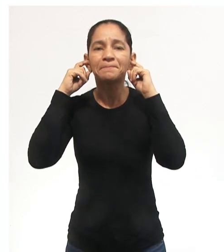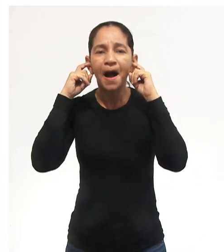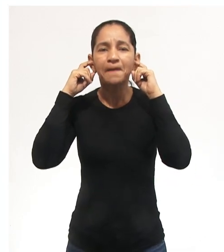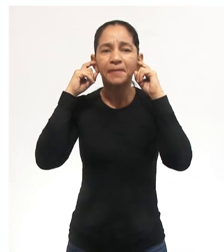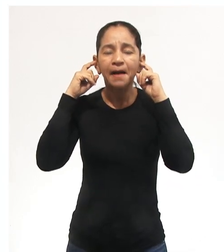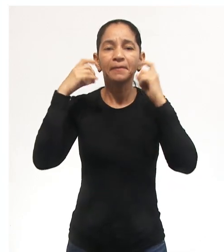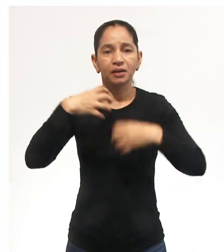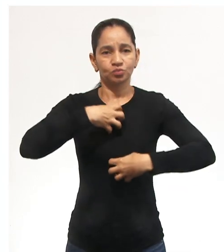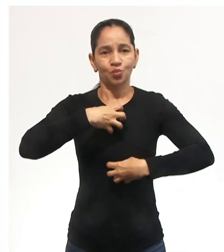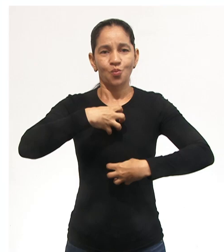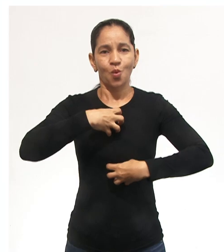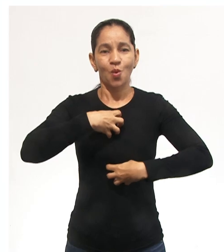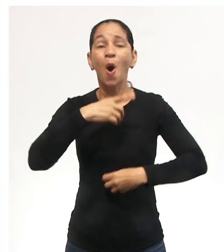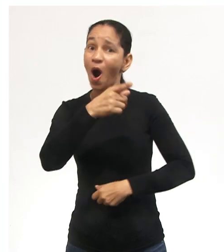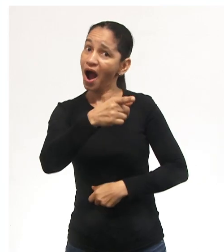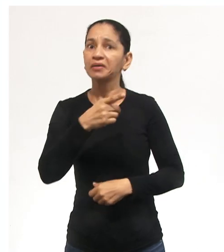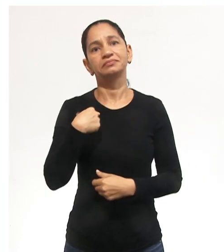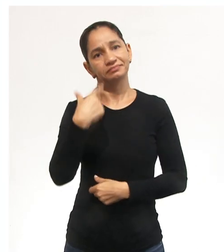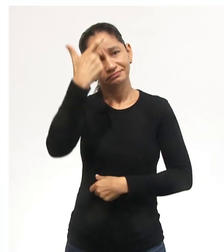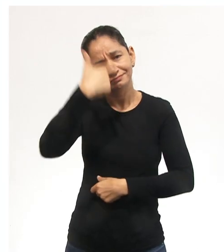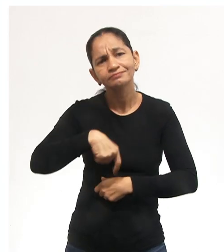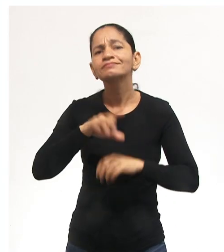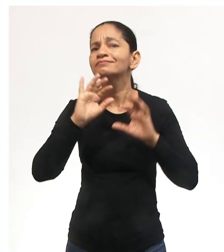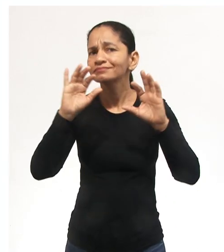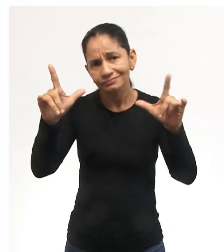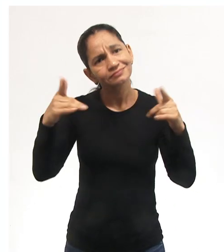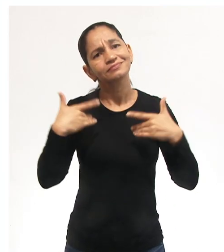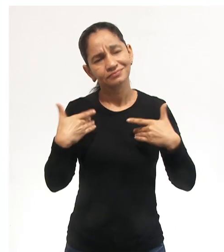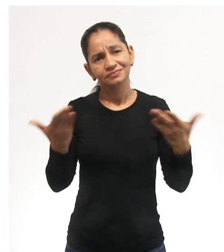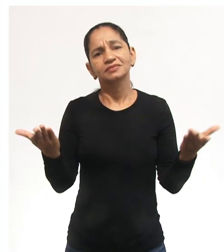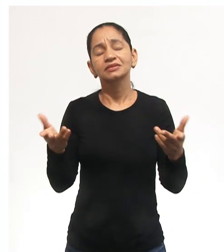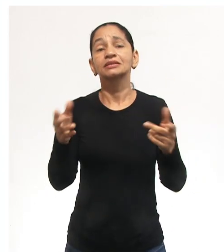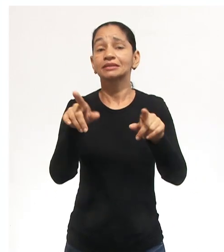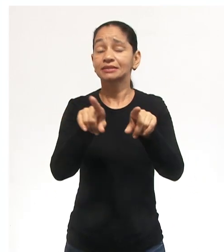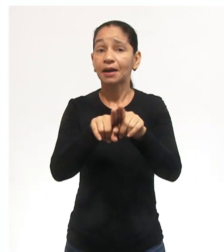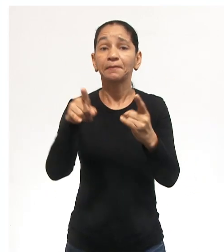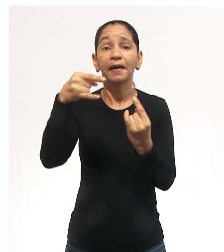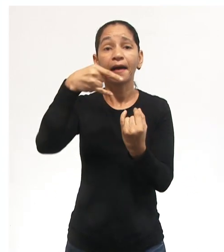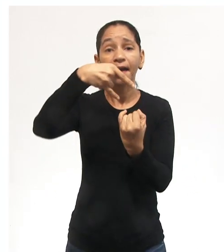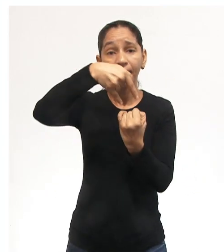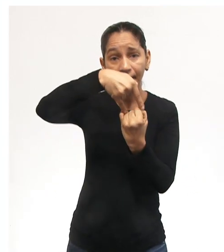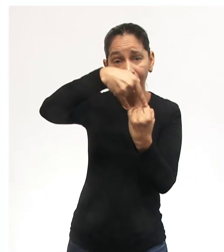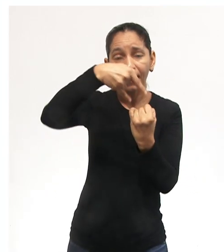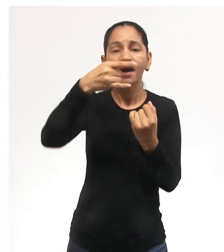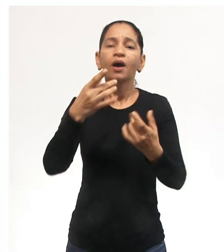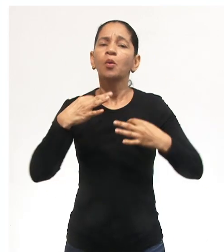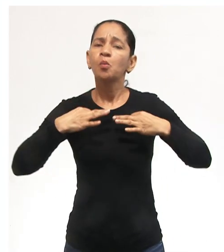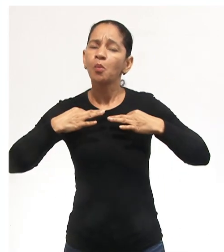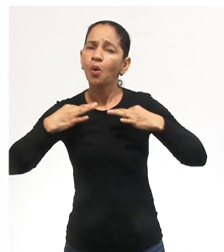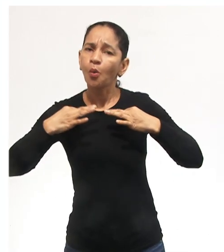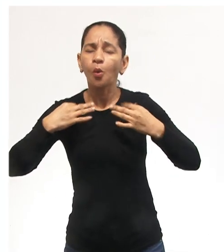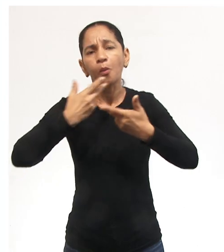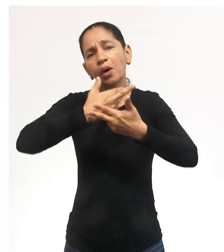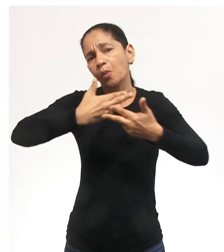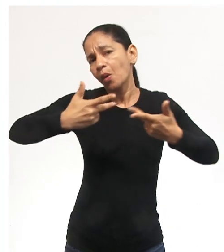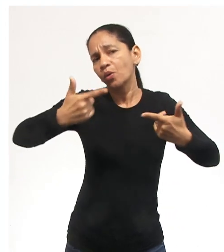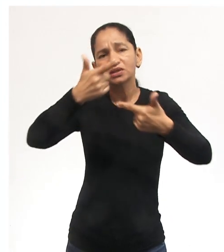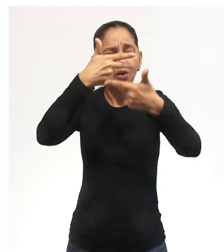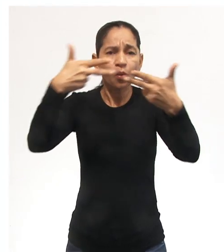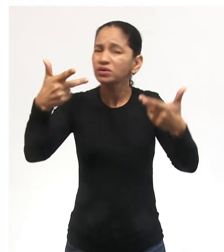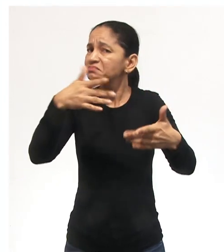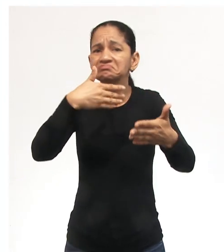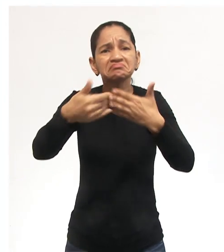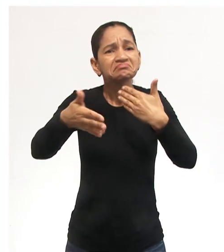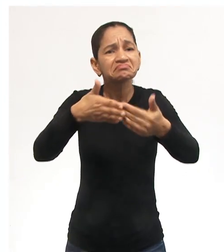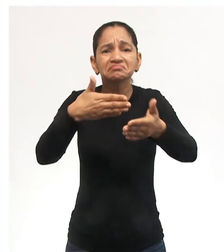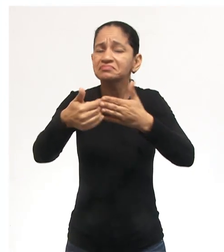para você, que nós somos o consumidor. A Shopee vendendo uma roupa ou um eletrônico para qualquer pessoa